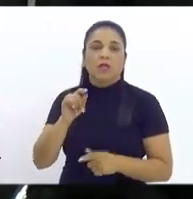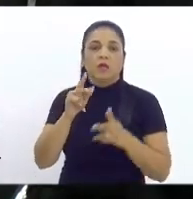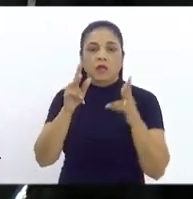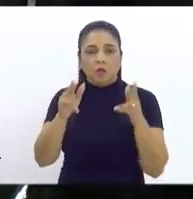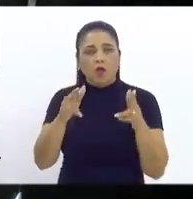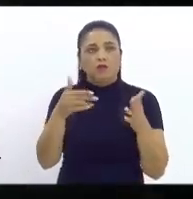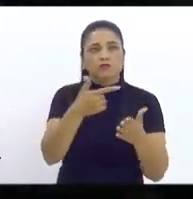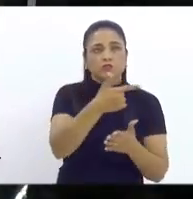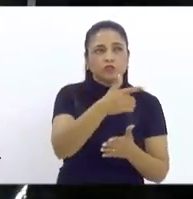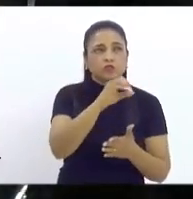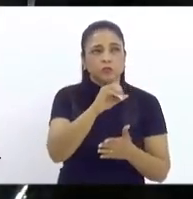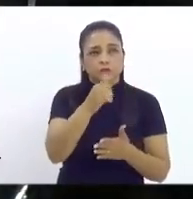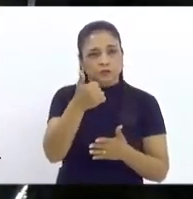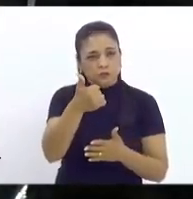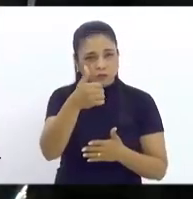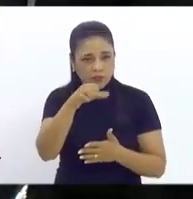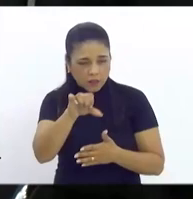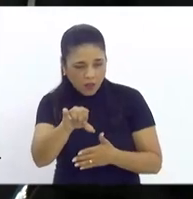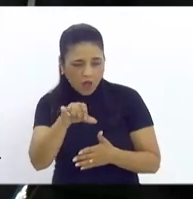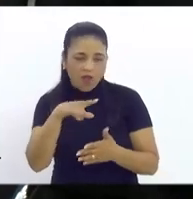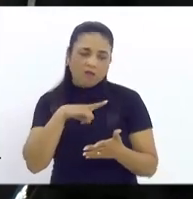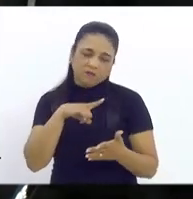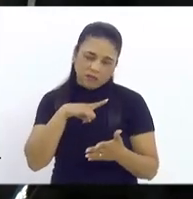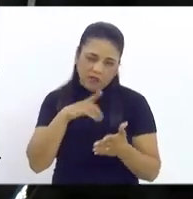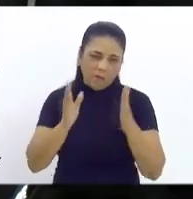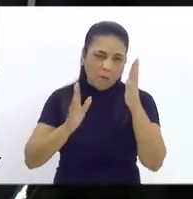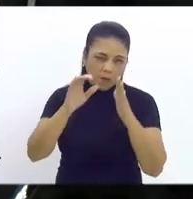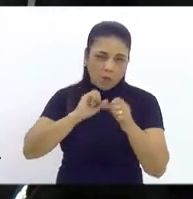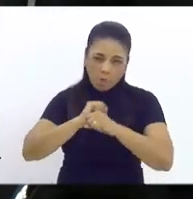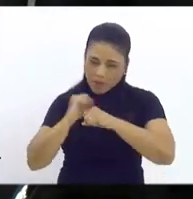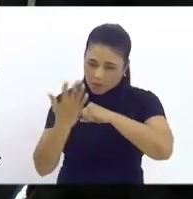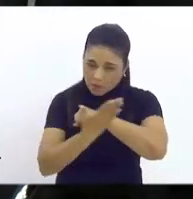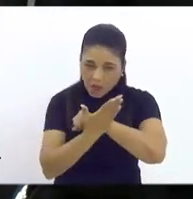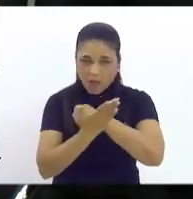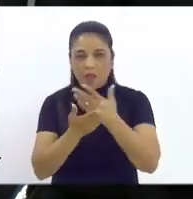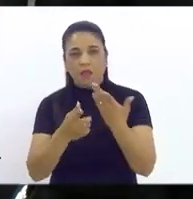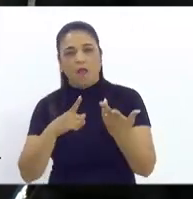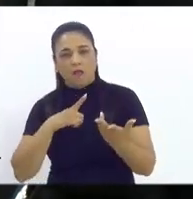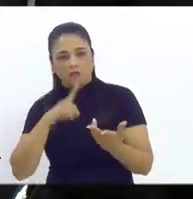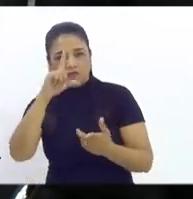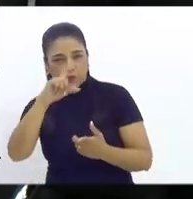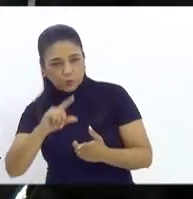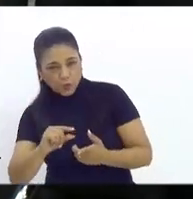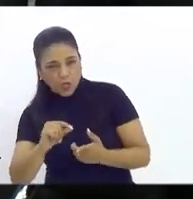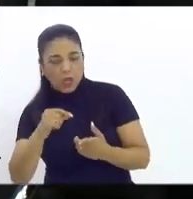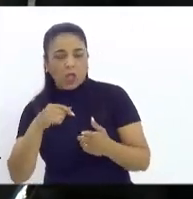2019 até o momento. Claro que houve aí a pandemia, a mobilidade urbana teve